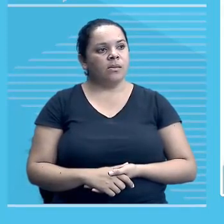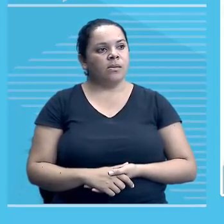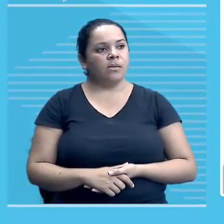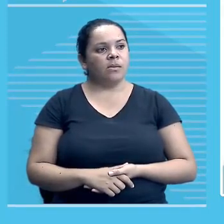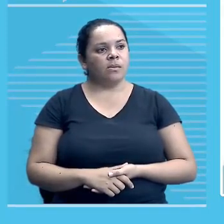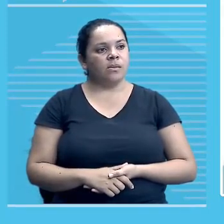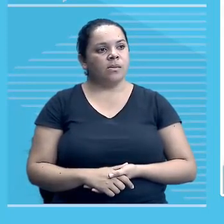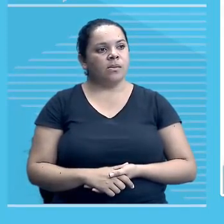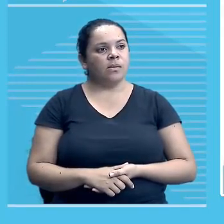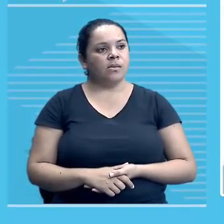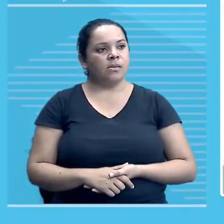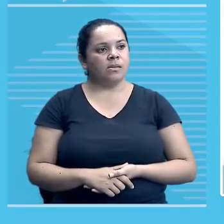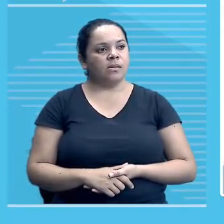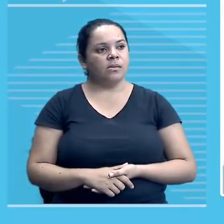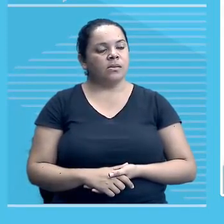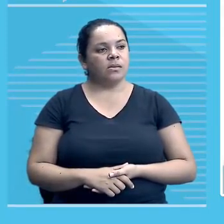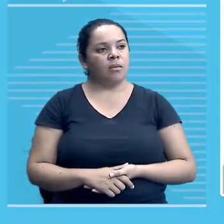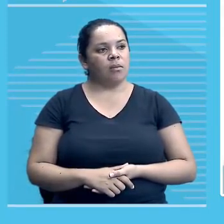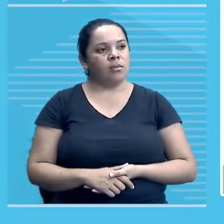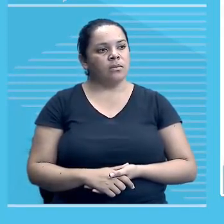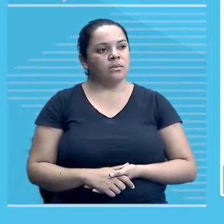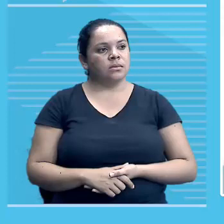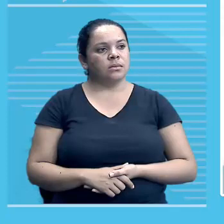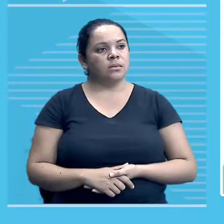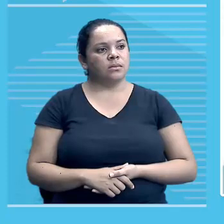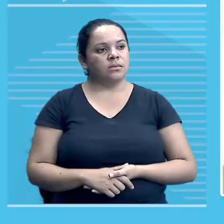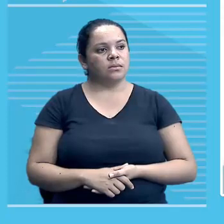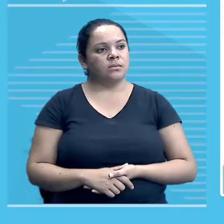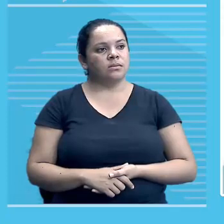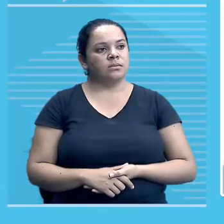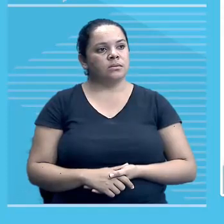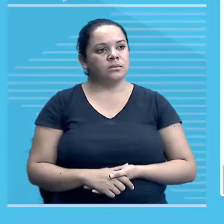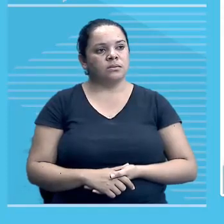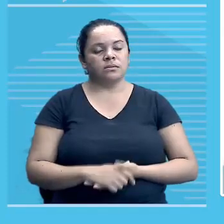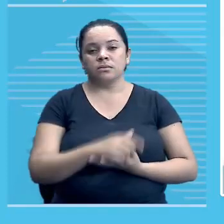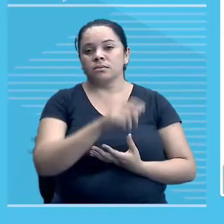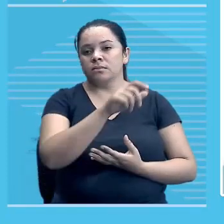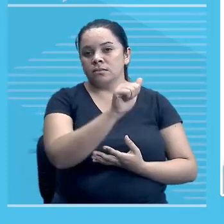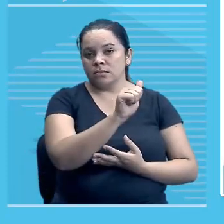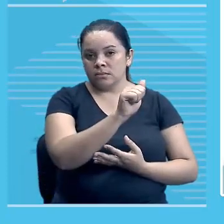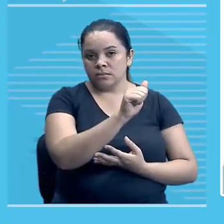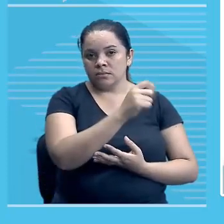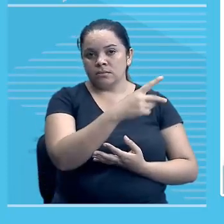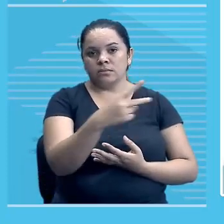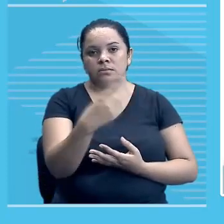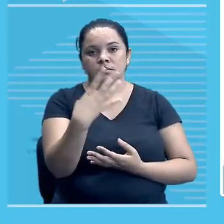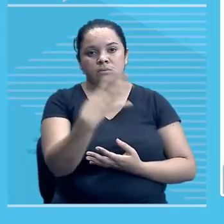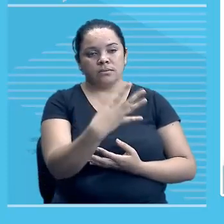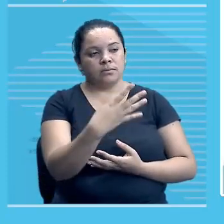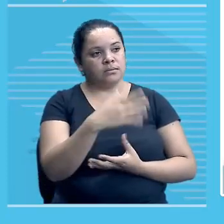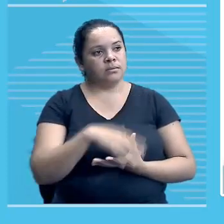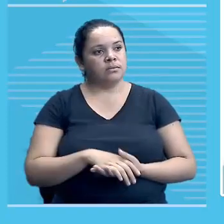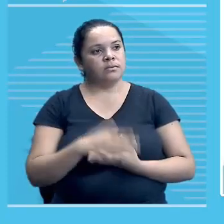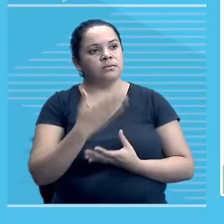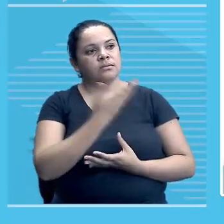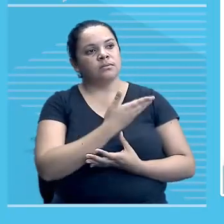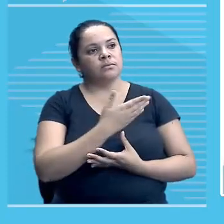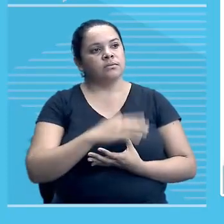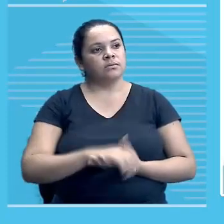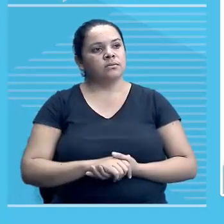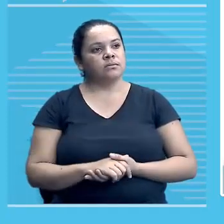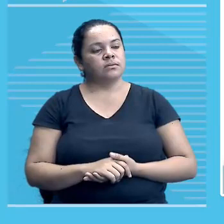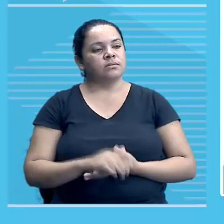E quem são os coeficientes aí? O a é igual a 4 e o